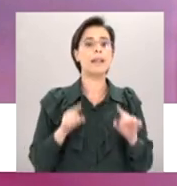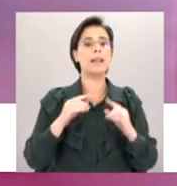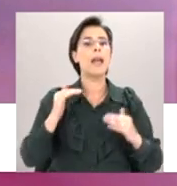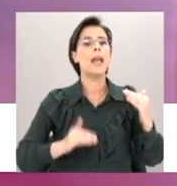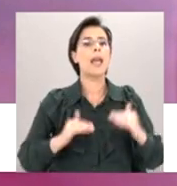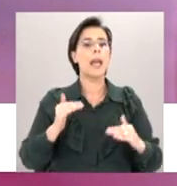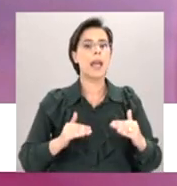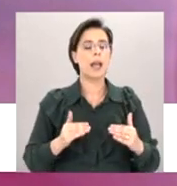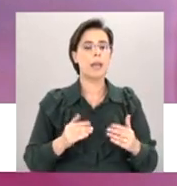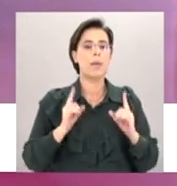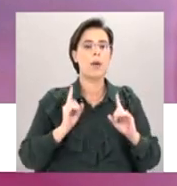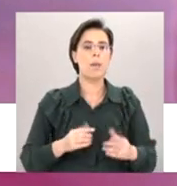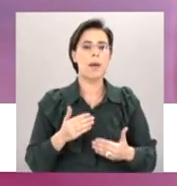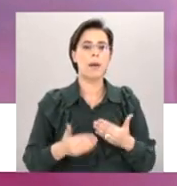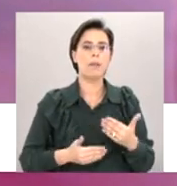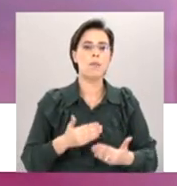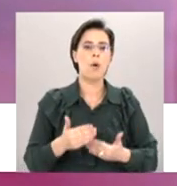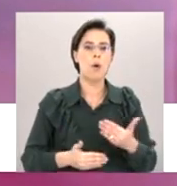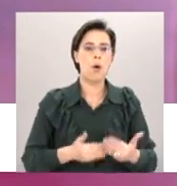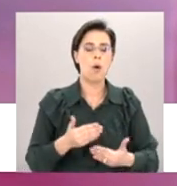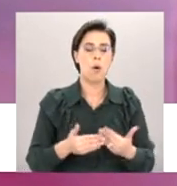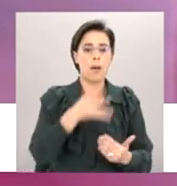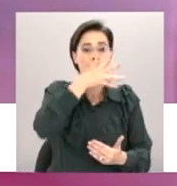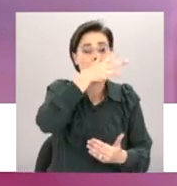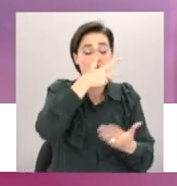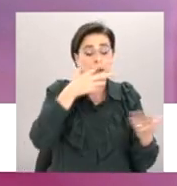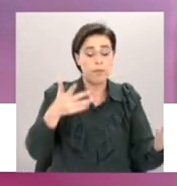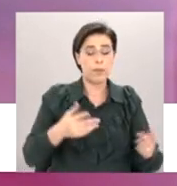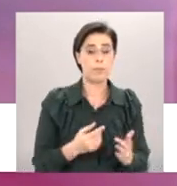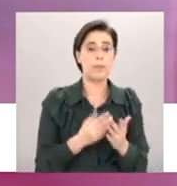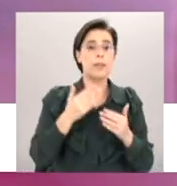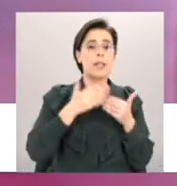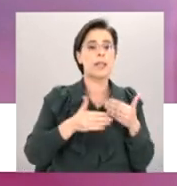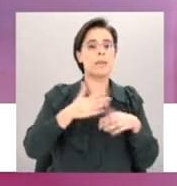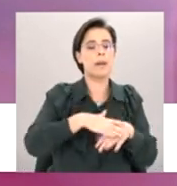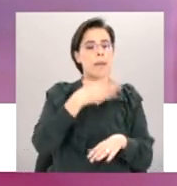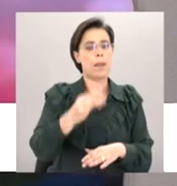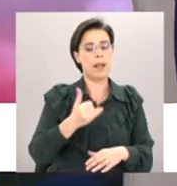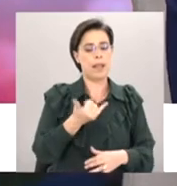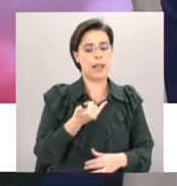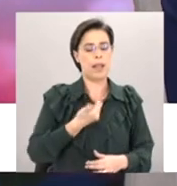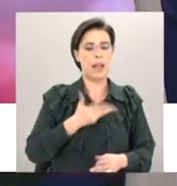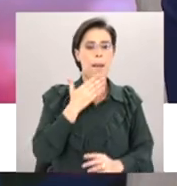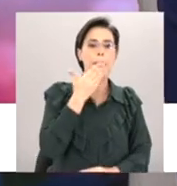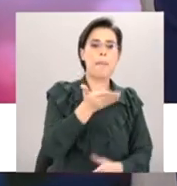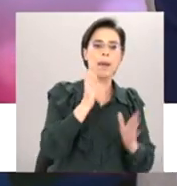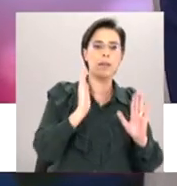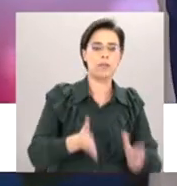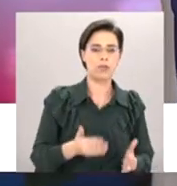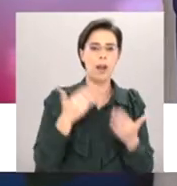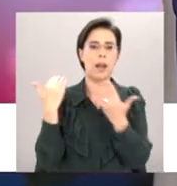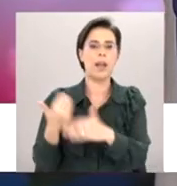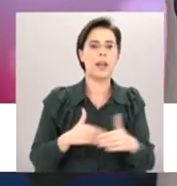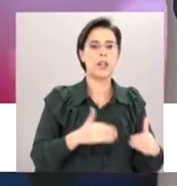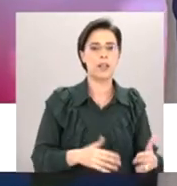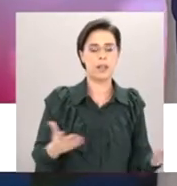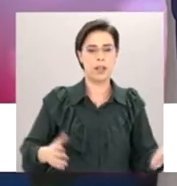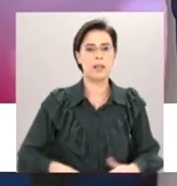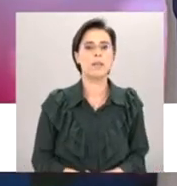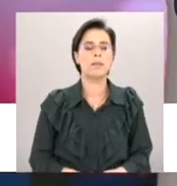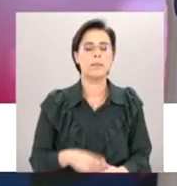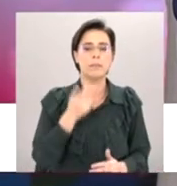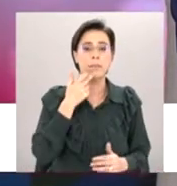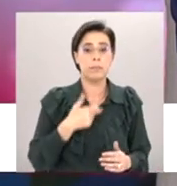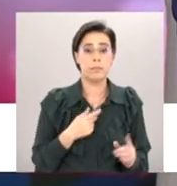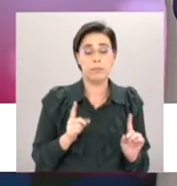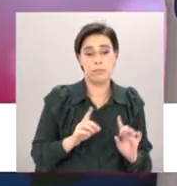esse aqui livro e finalmente a começar a ser atingido E infelizmente de várias semanas depois de vestir O Liberal já ter pedido que essas restrições fossem relaxado e